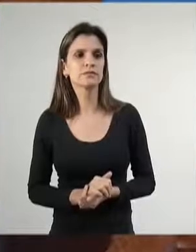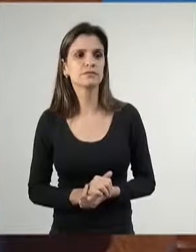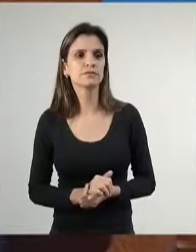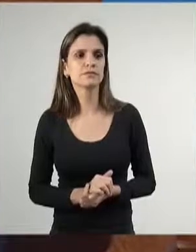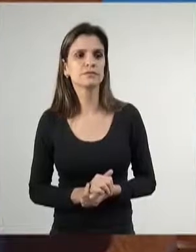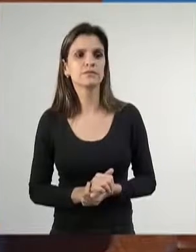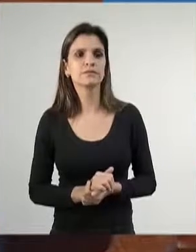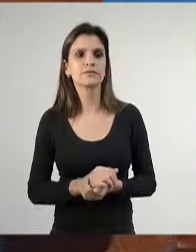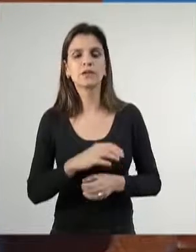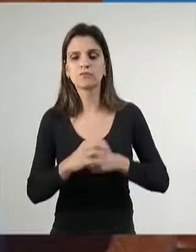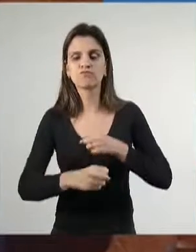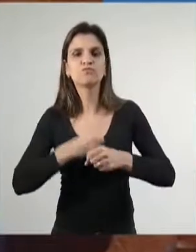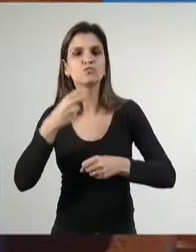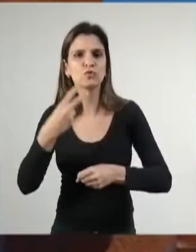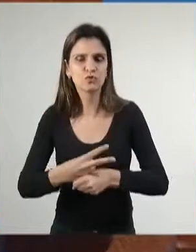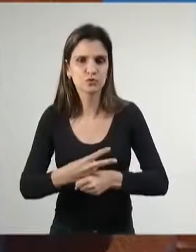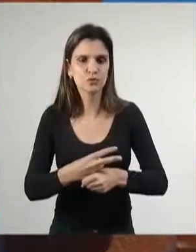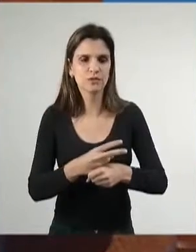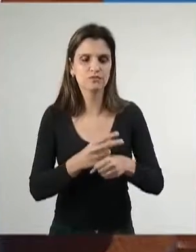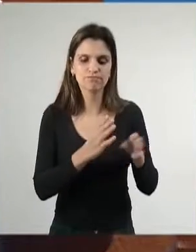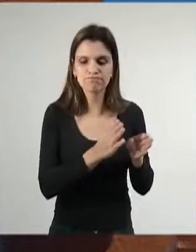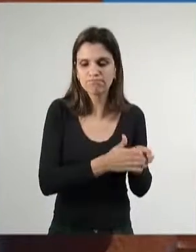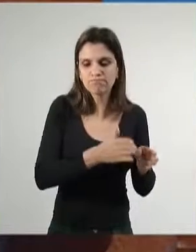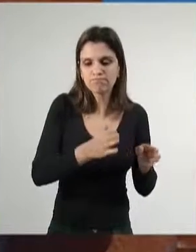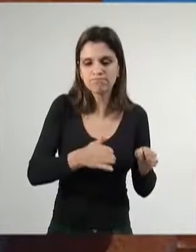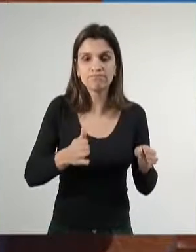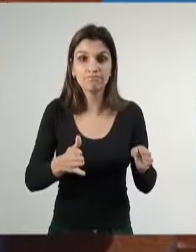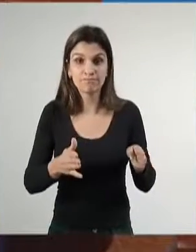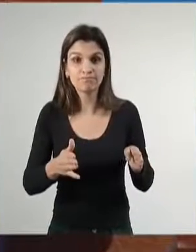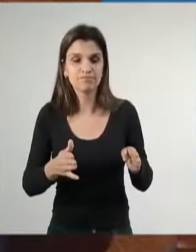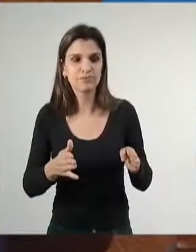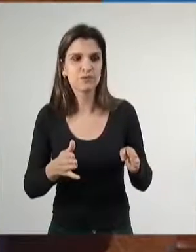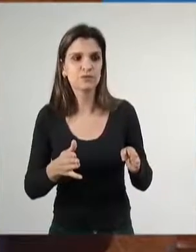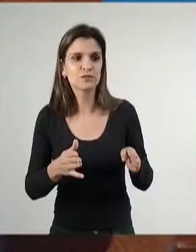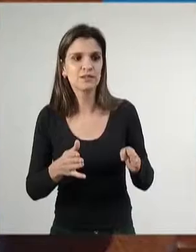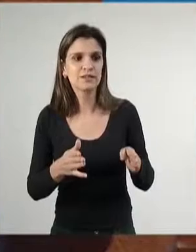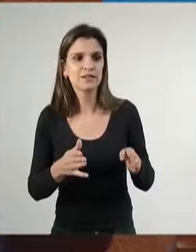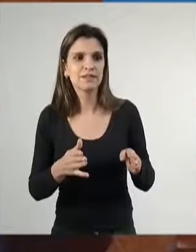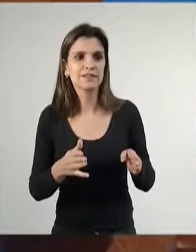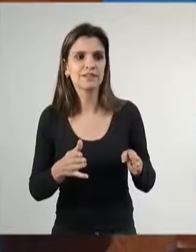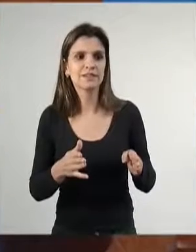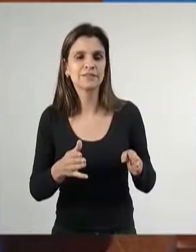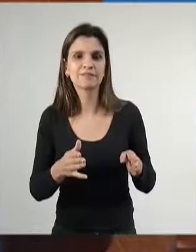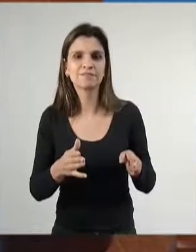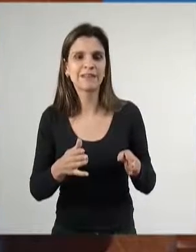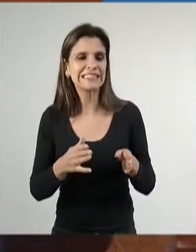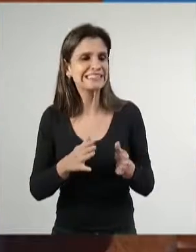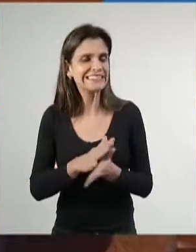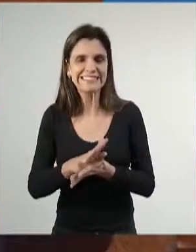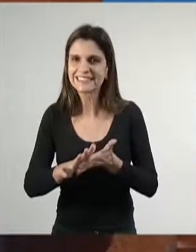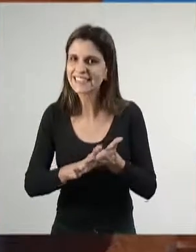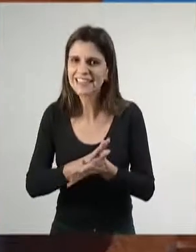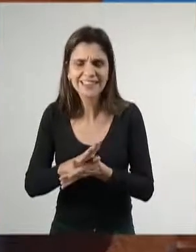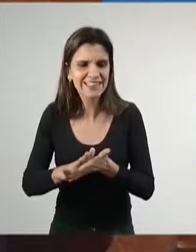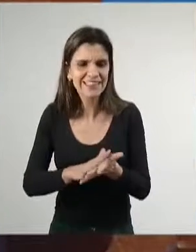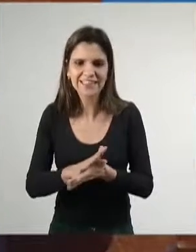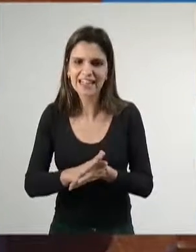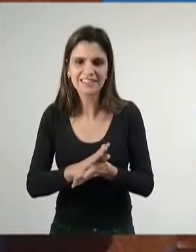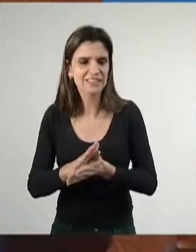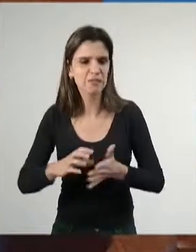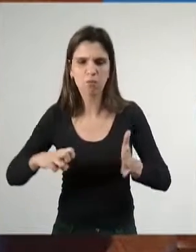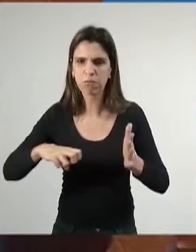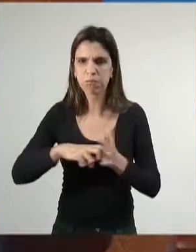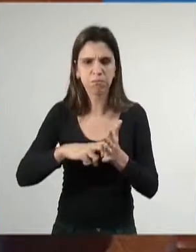últimos anos civis. Portanto, nos últimos 2 anos, a pessoa não tenha cometido nenhum tipo